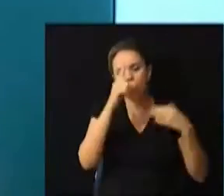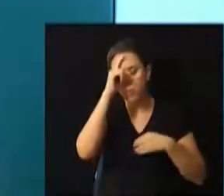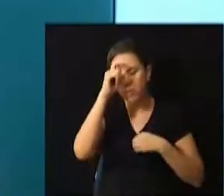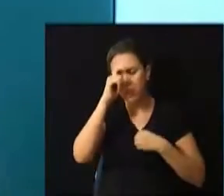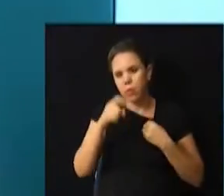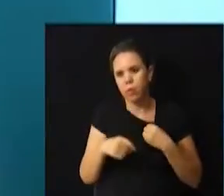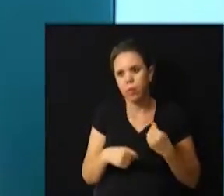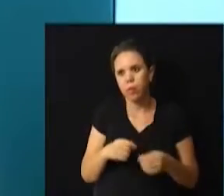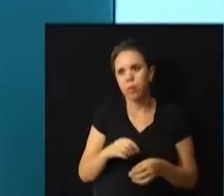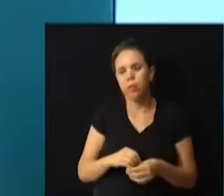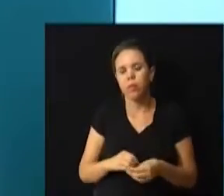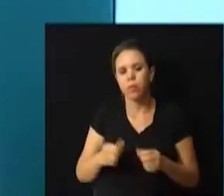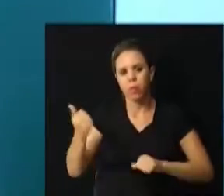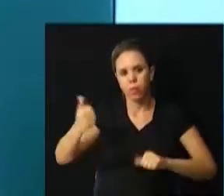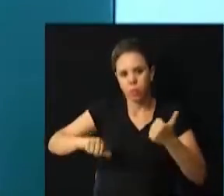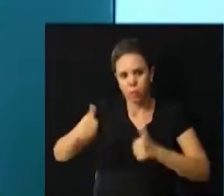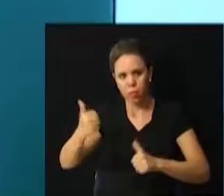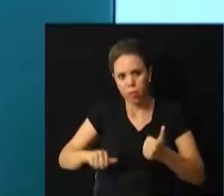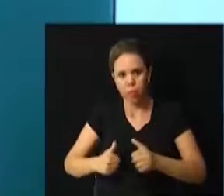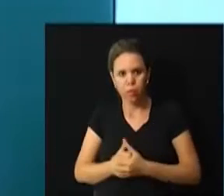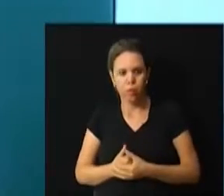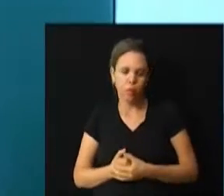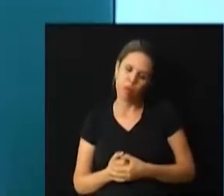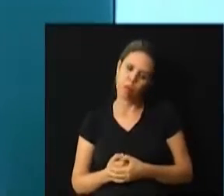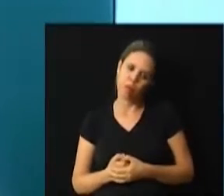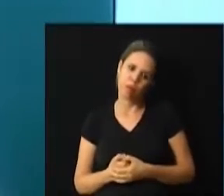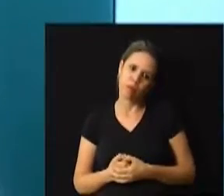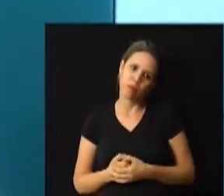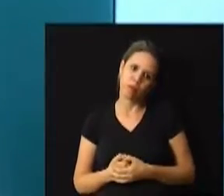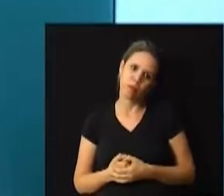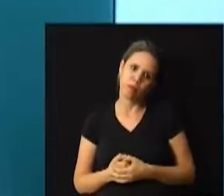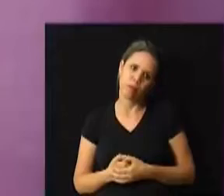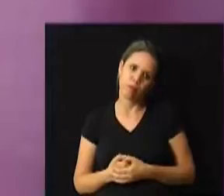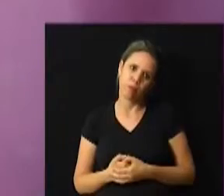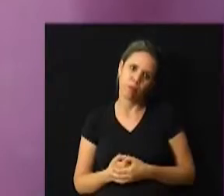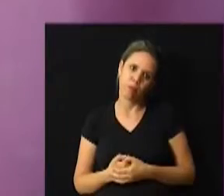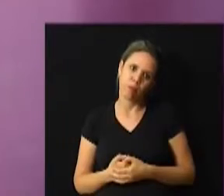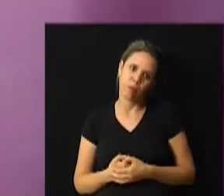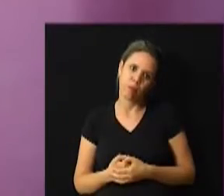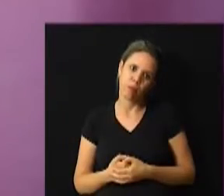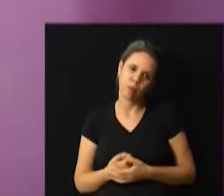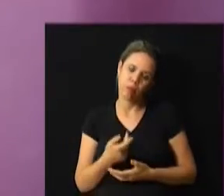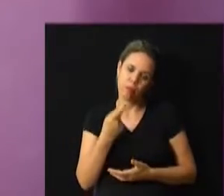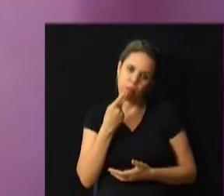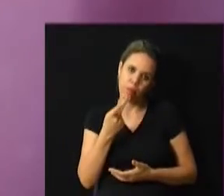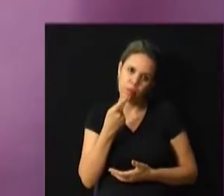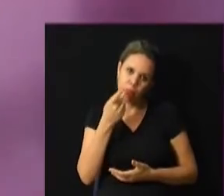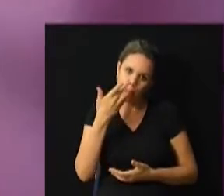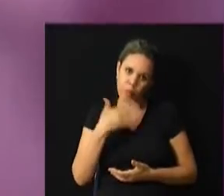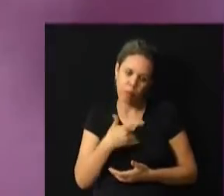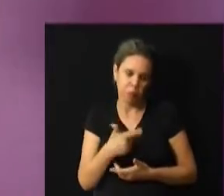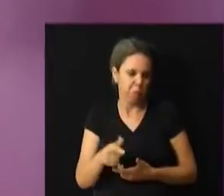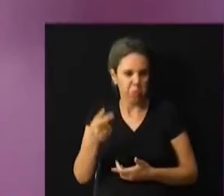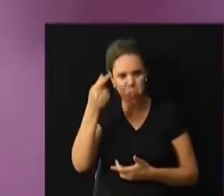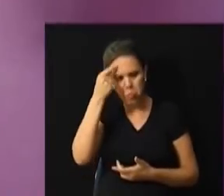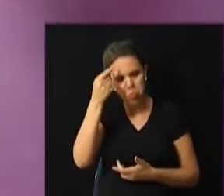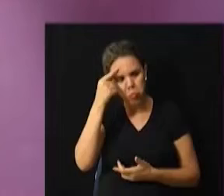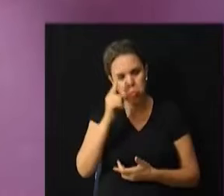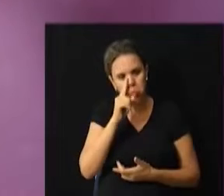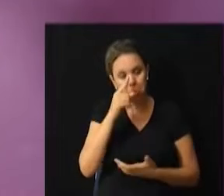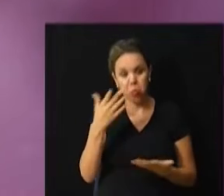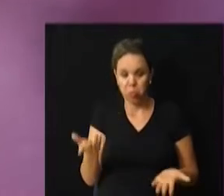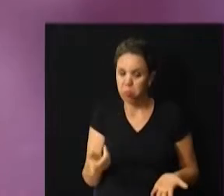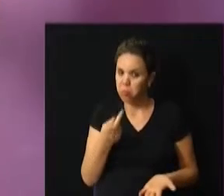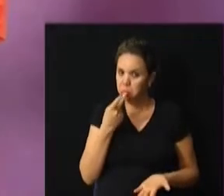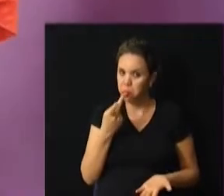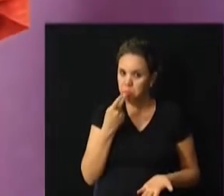que levar a um hospital para ter uma avaliação mais correta daquele quadro. Doutor, a gente disse aí que criança não tem